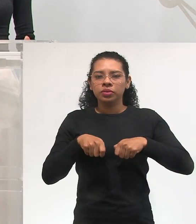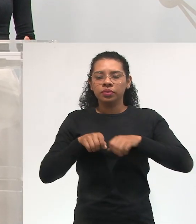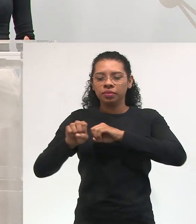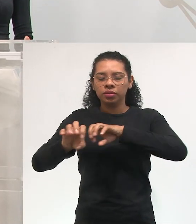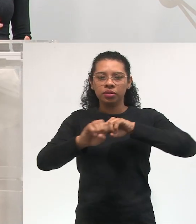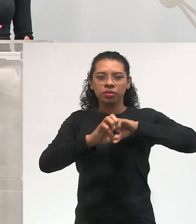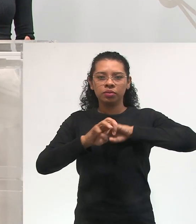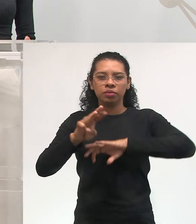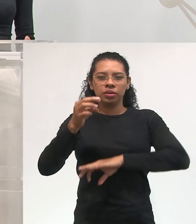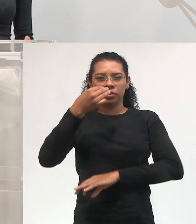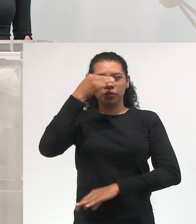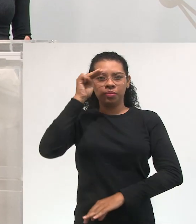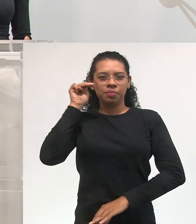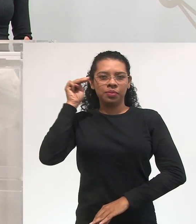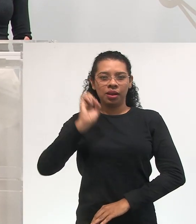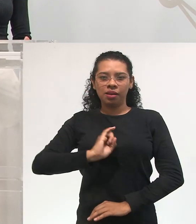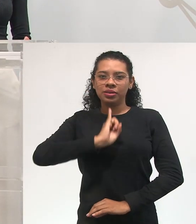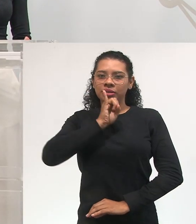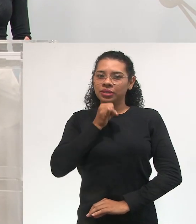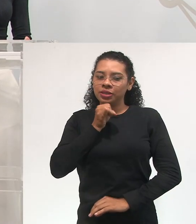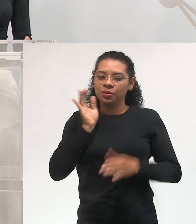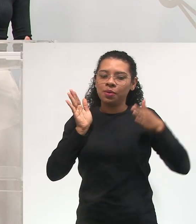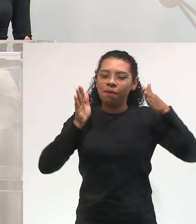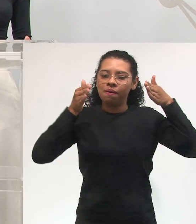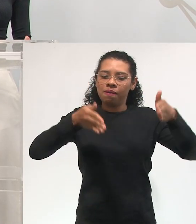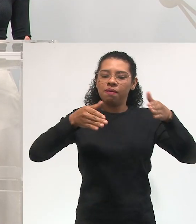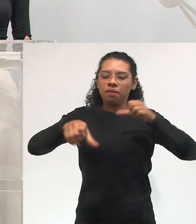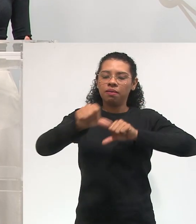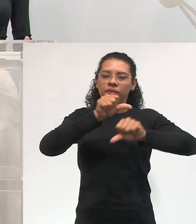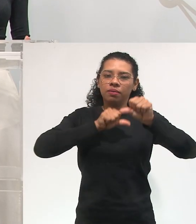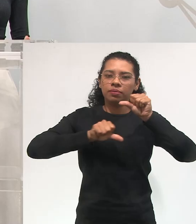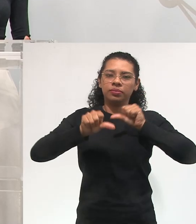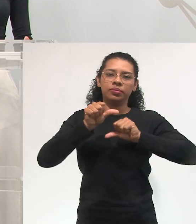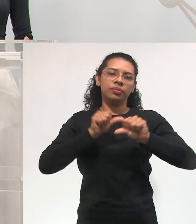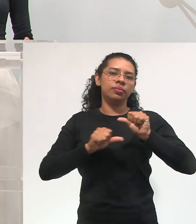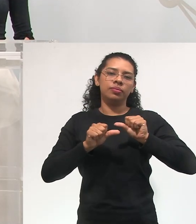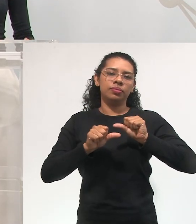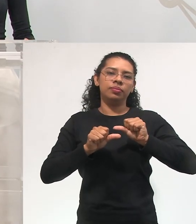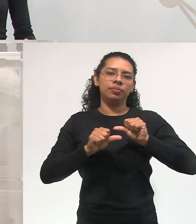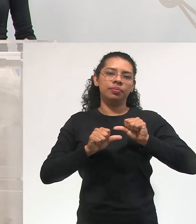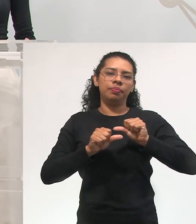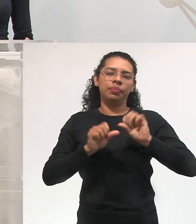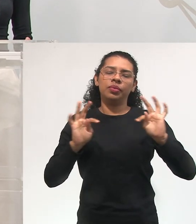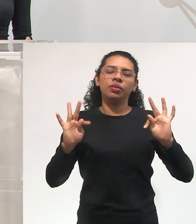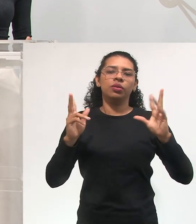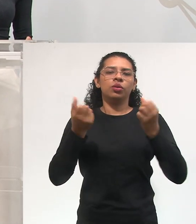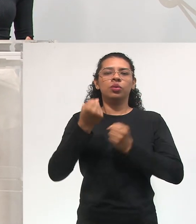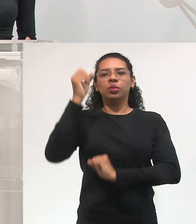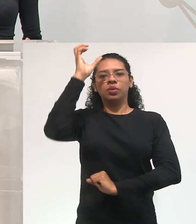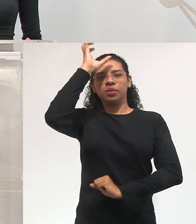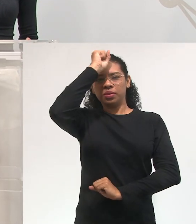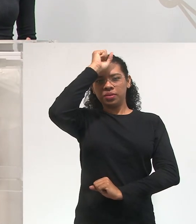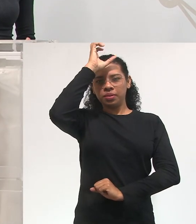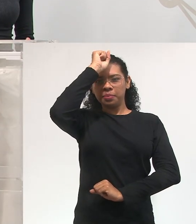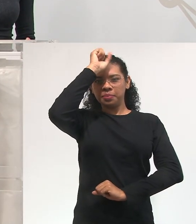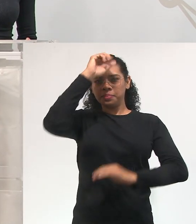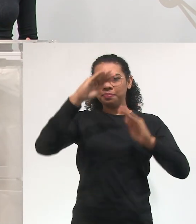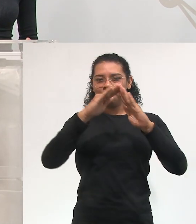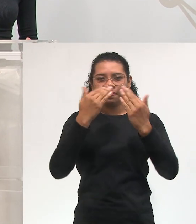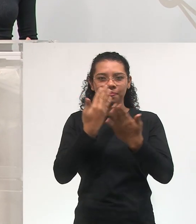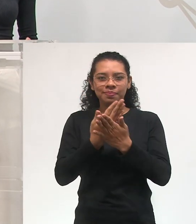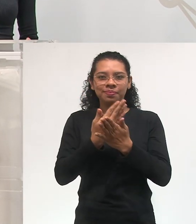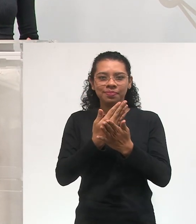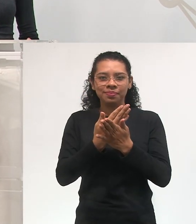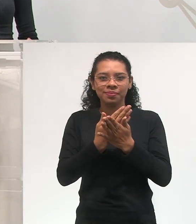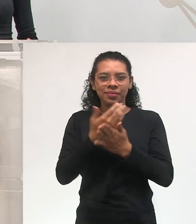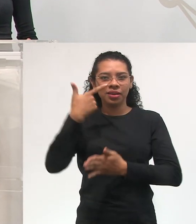marxista, se ela for transformadora, né? Se aquilo que a gente aprende na escola, a gente conseguir